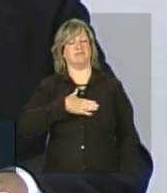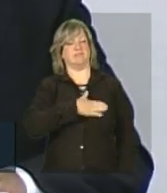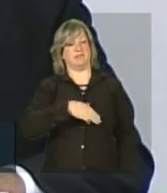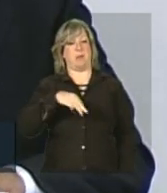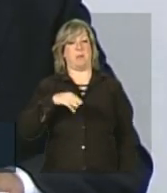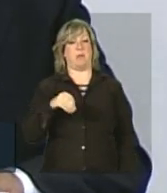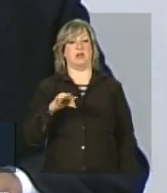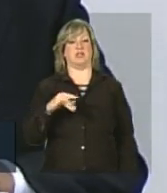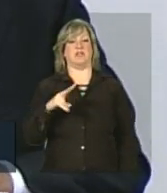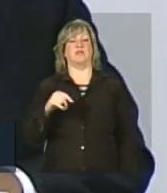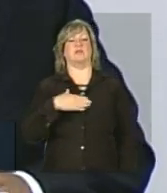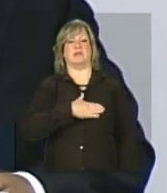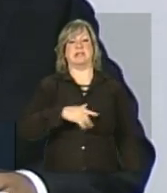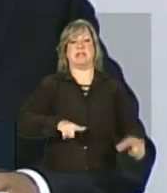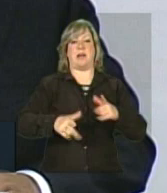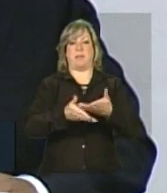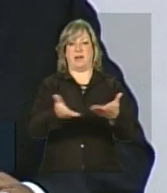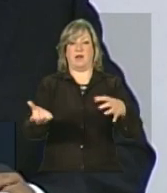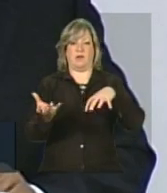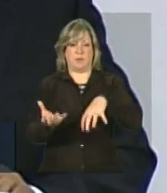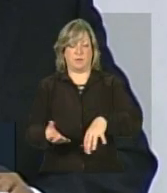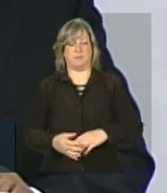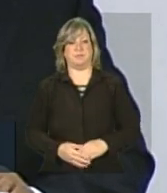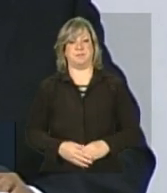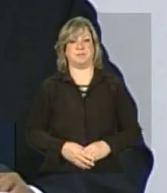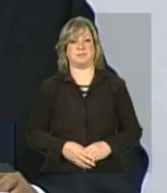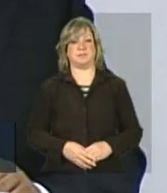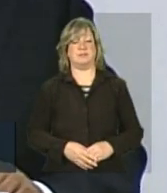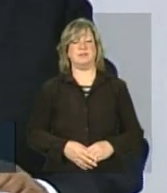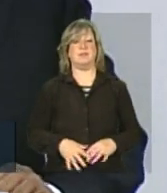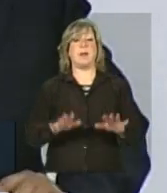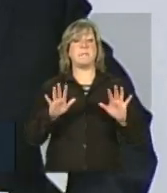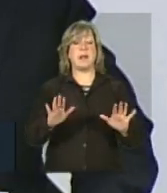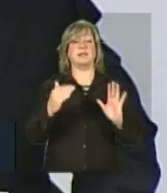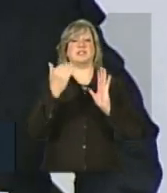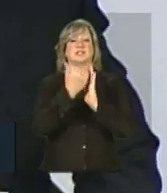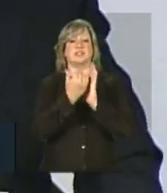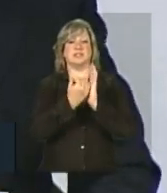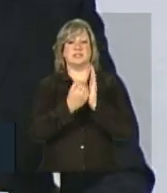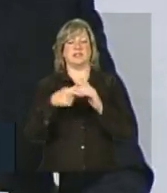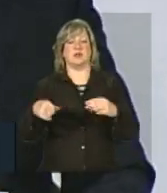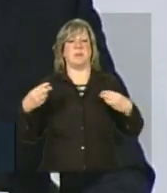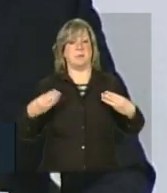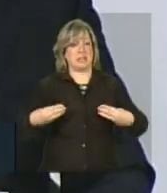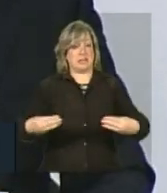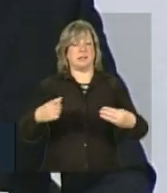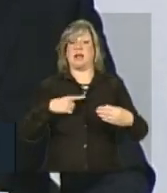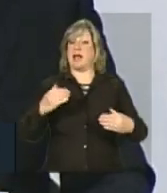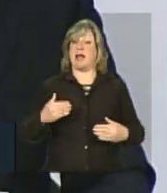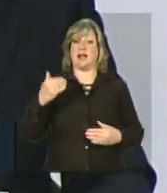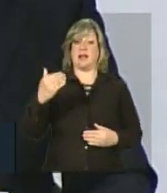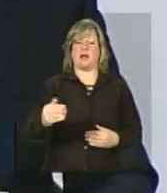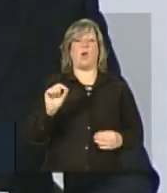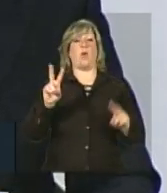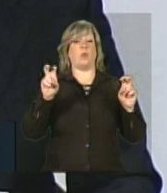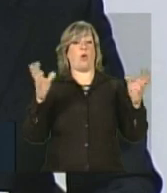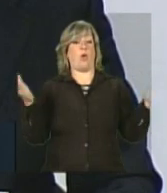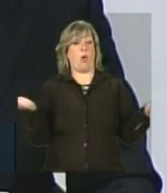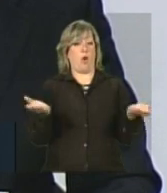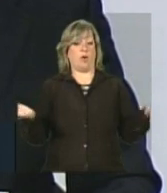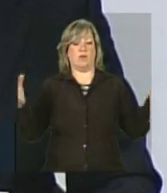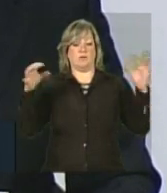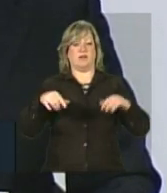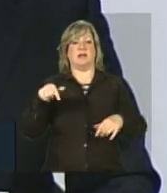pelo trabalho do Congresso Nacional. Mas a agenda do Ministério vai além. E aí eu me aproximo do tema que nos traz para